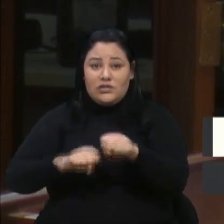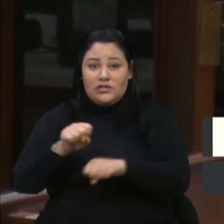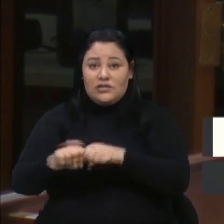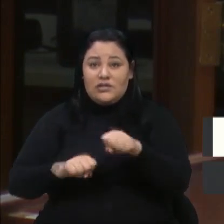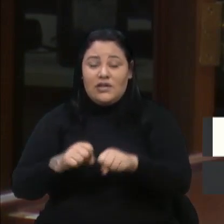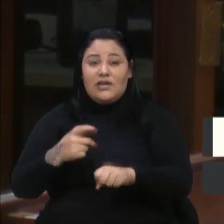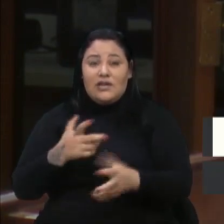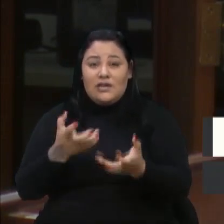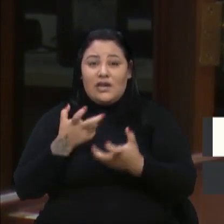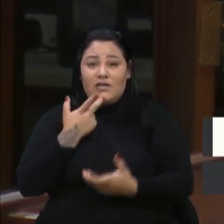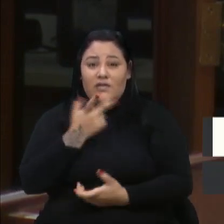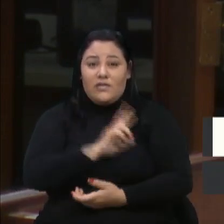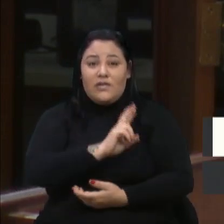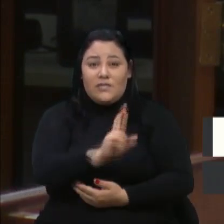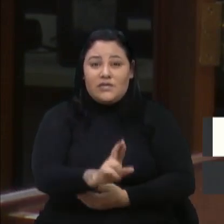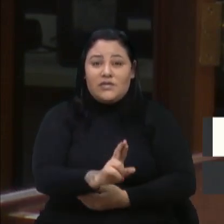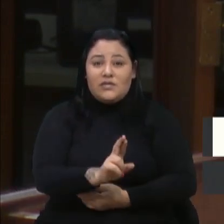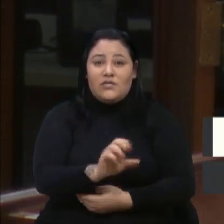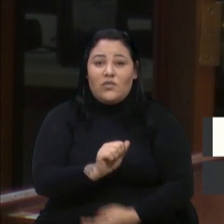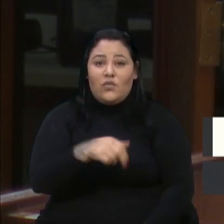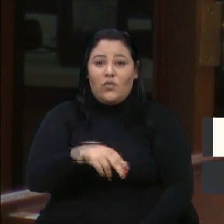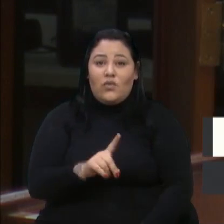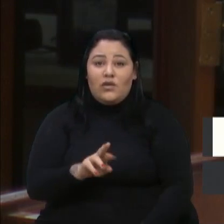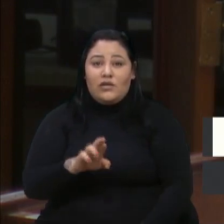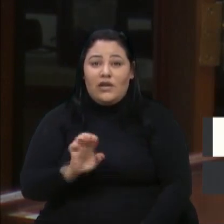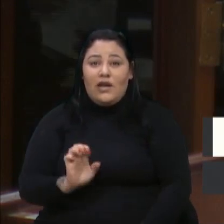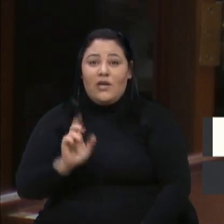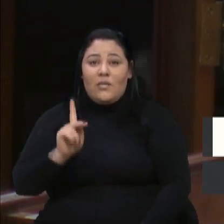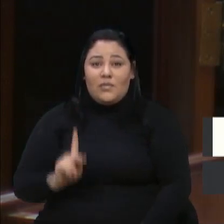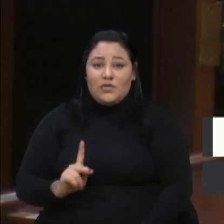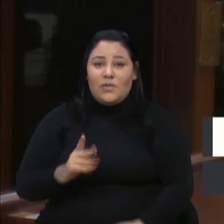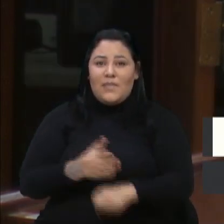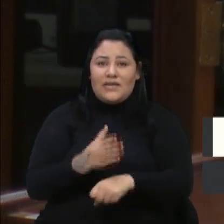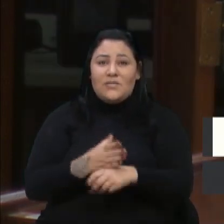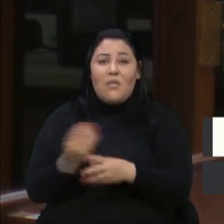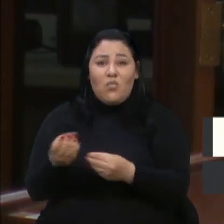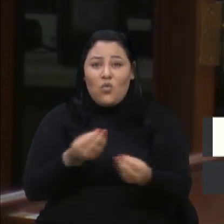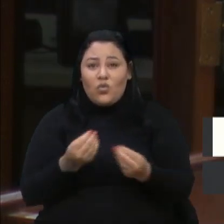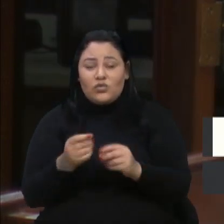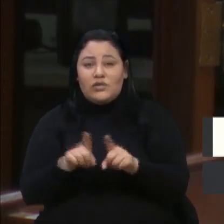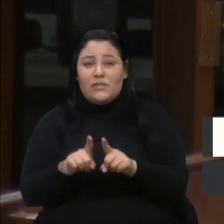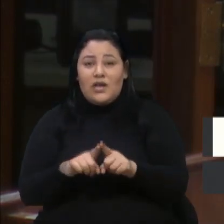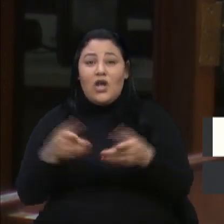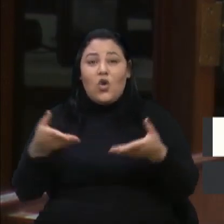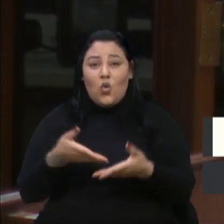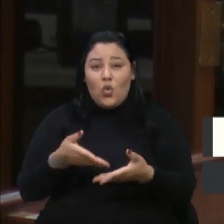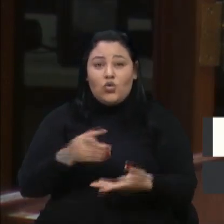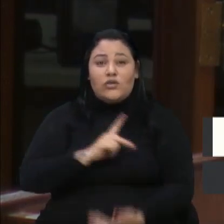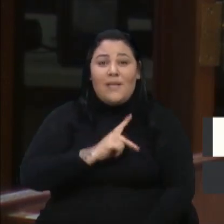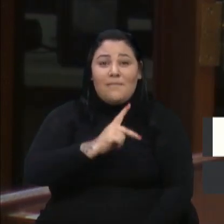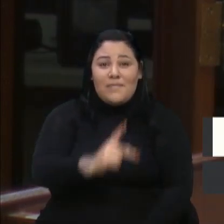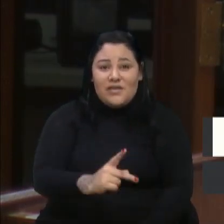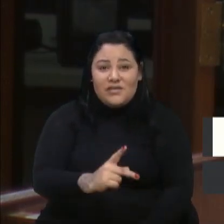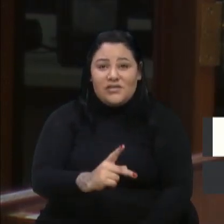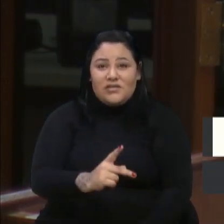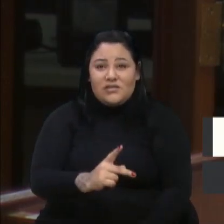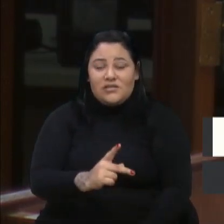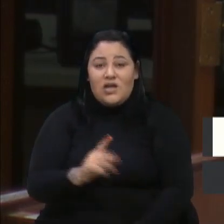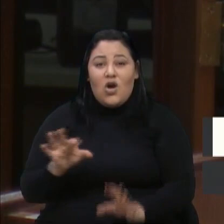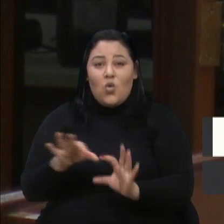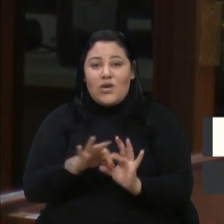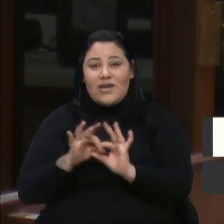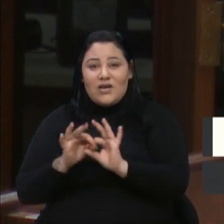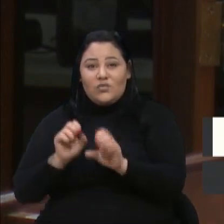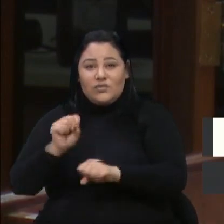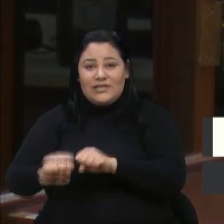Busnello, que é uma pessoa muito atuante, hoje ele está como presidente da União de